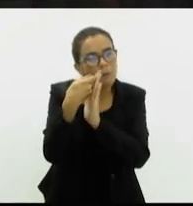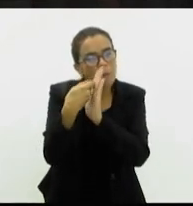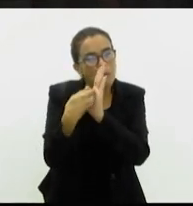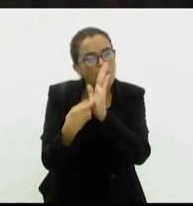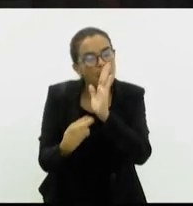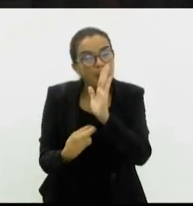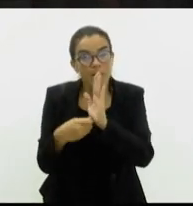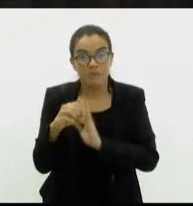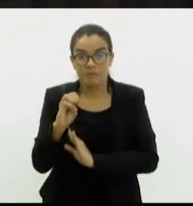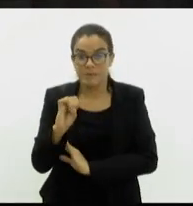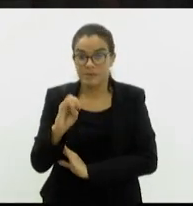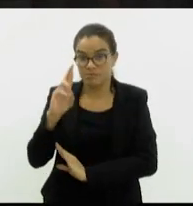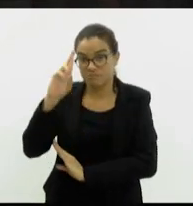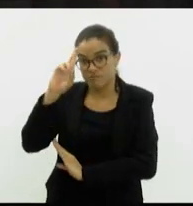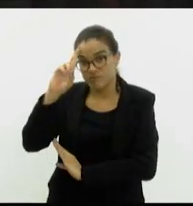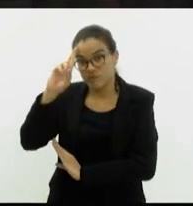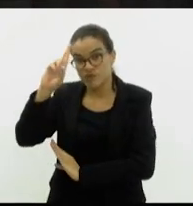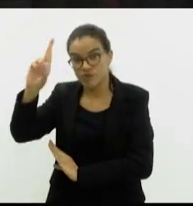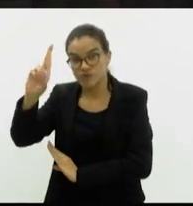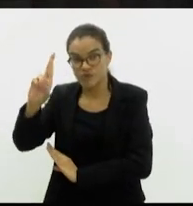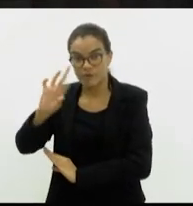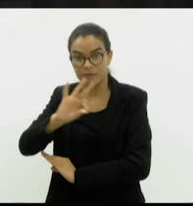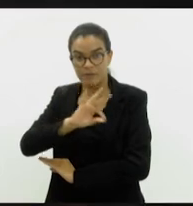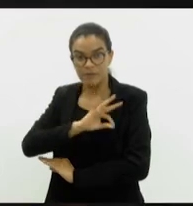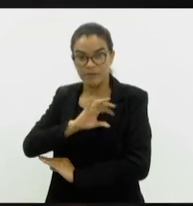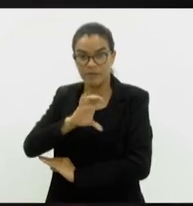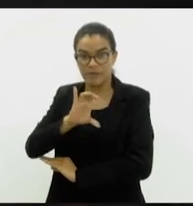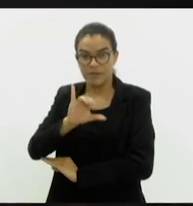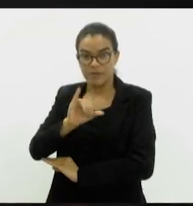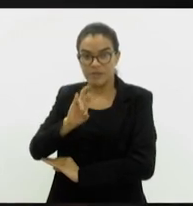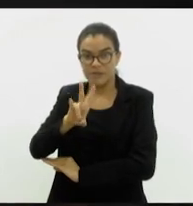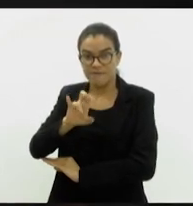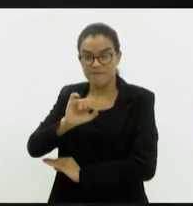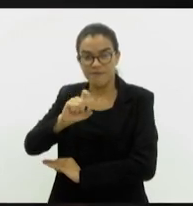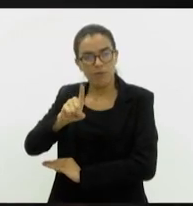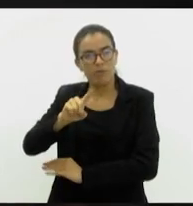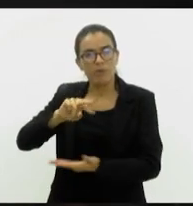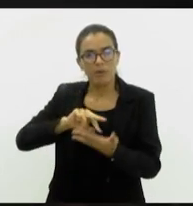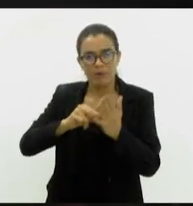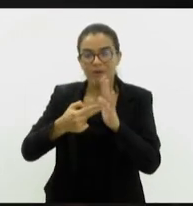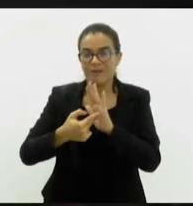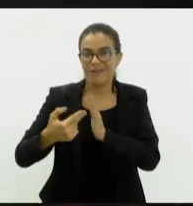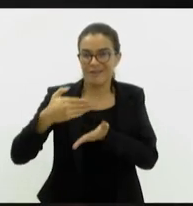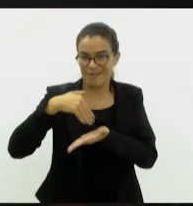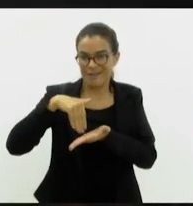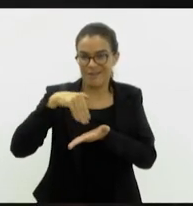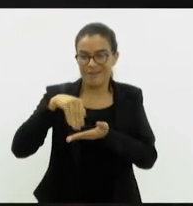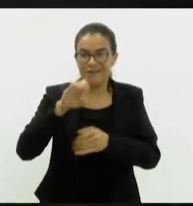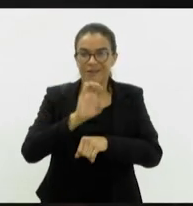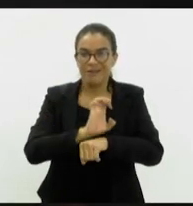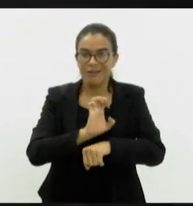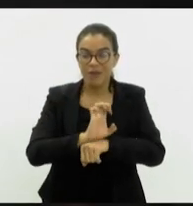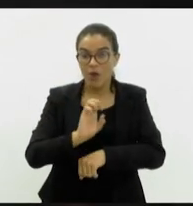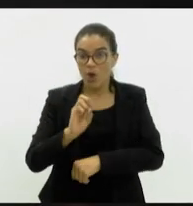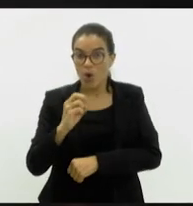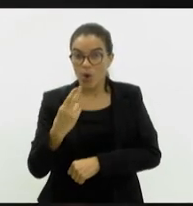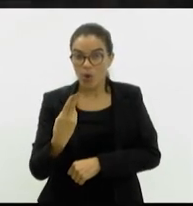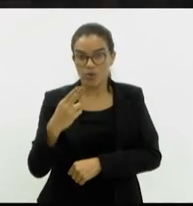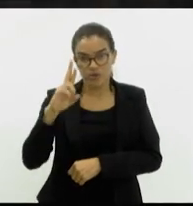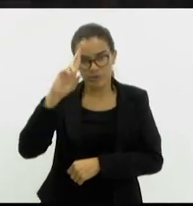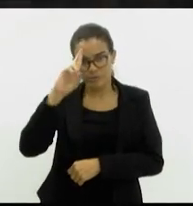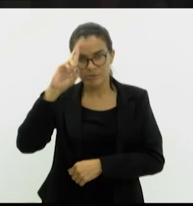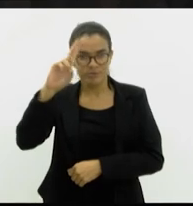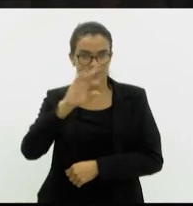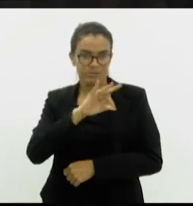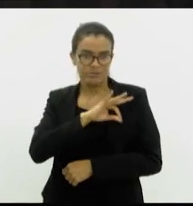que se o chefe da Polícia Civil que é secretário de estado ou chefe da Polícia